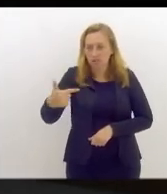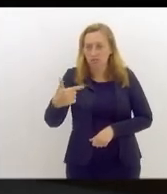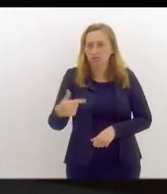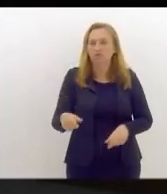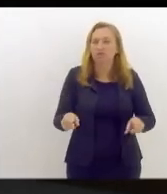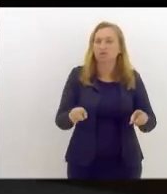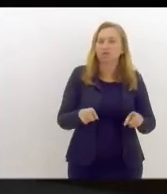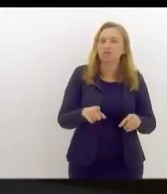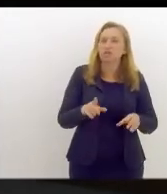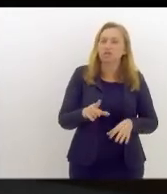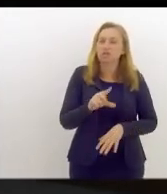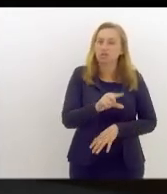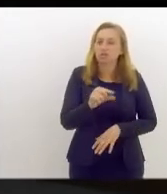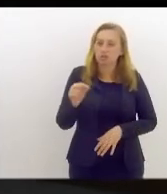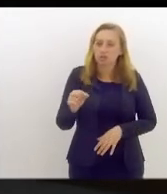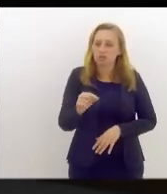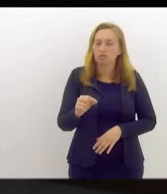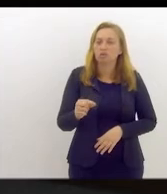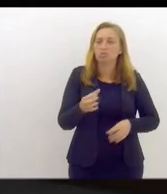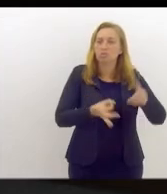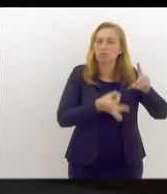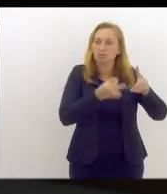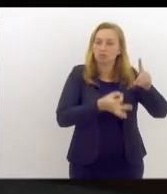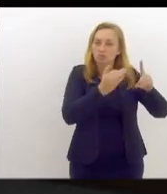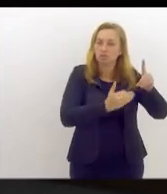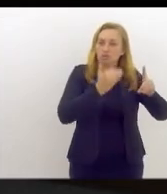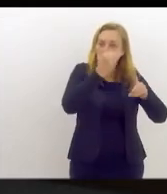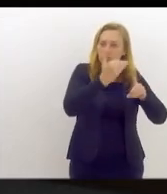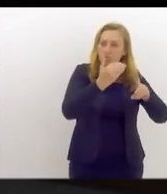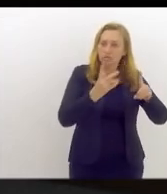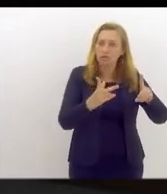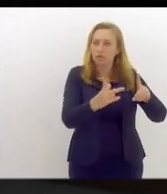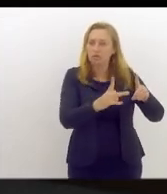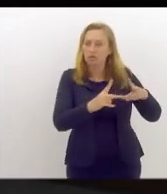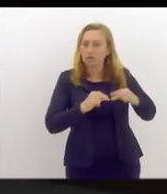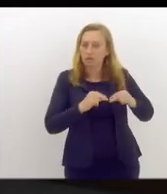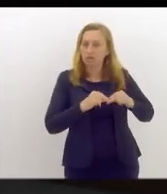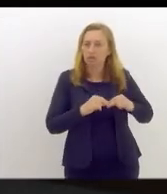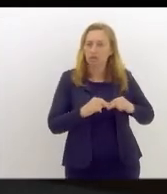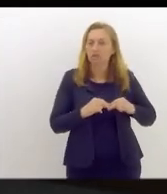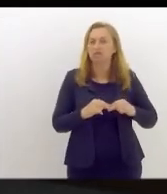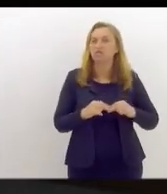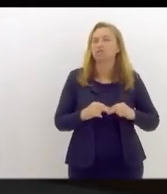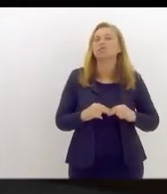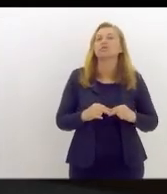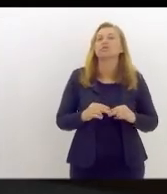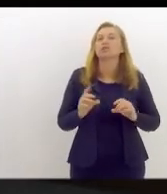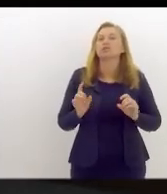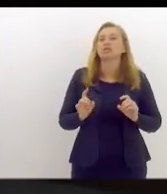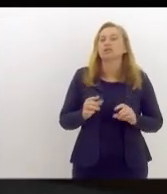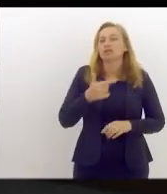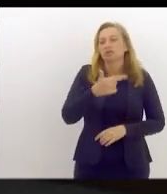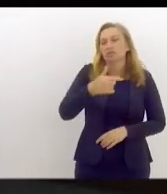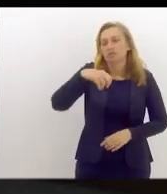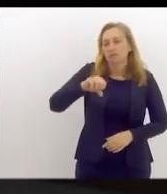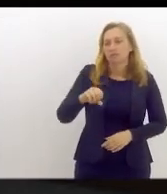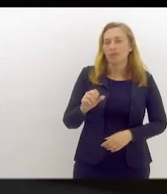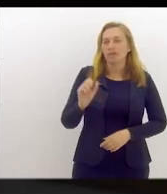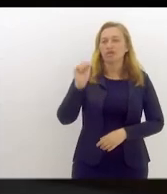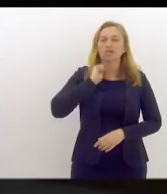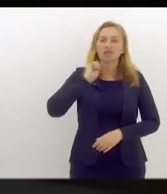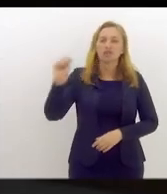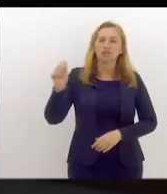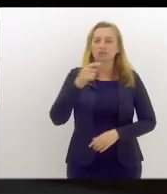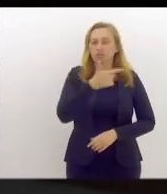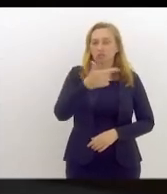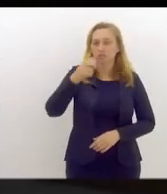e promovido ao cargo de Desembargador por merecimento na sessão do órgão especial em 29 de abril de